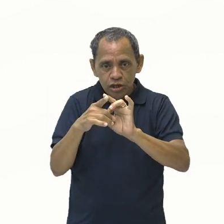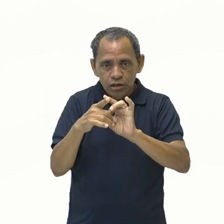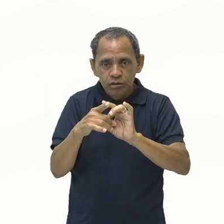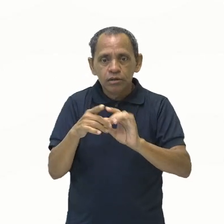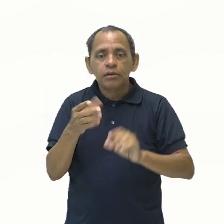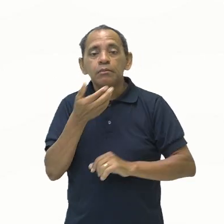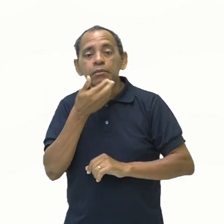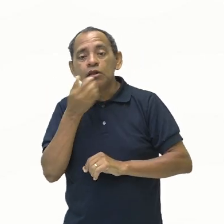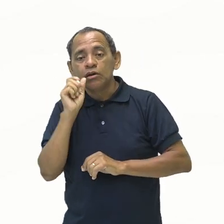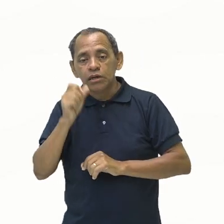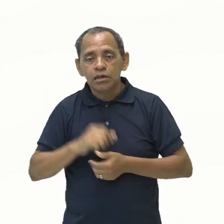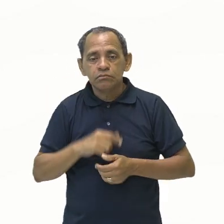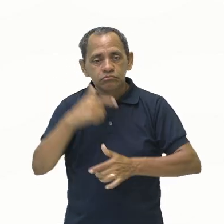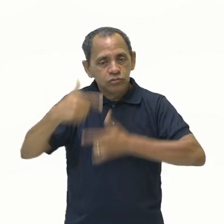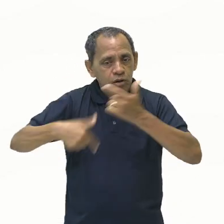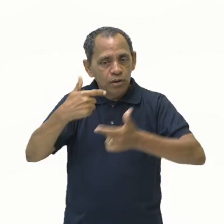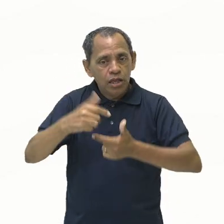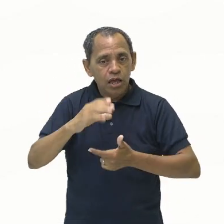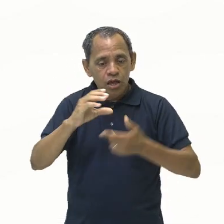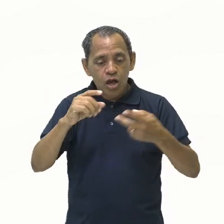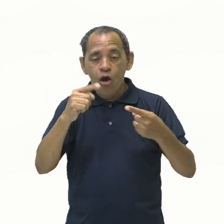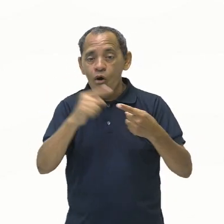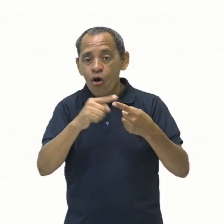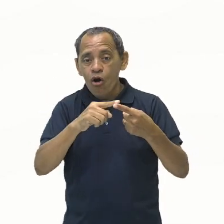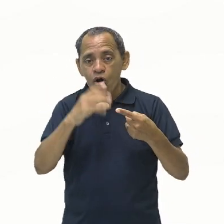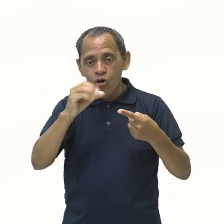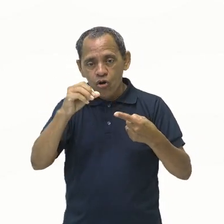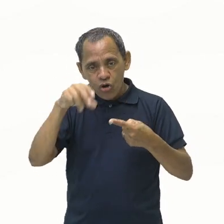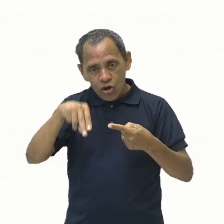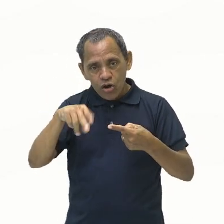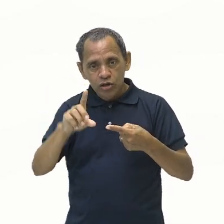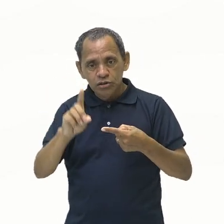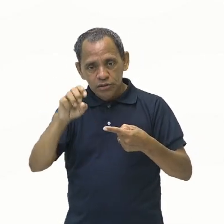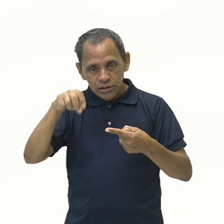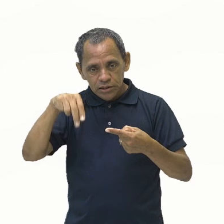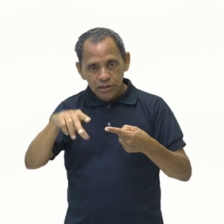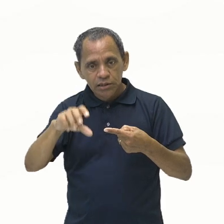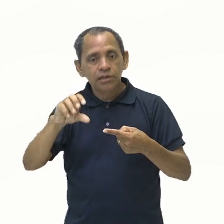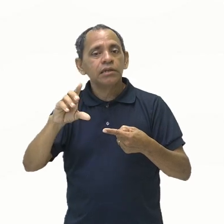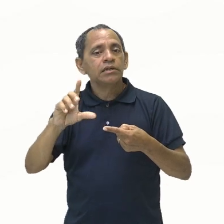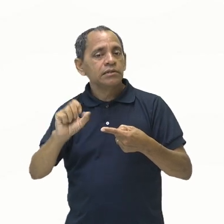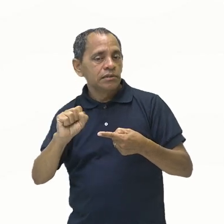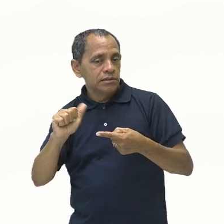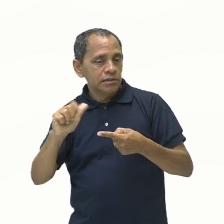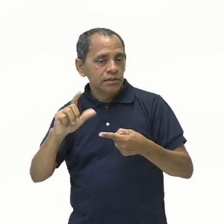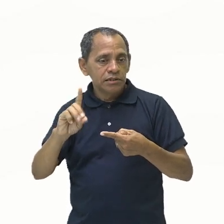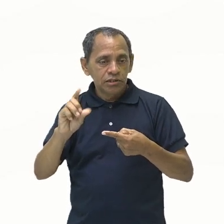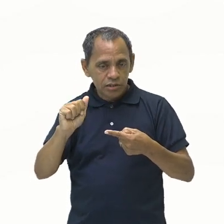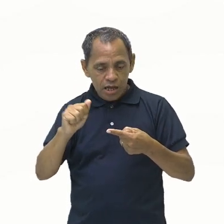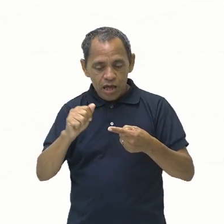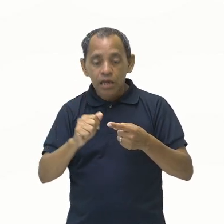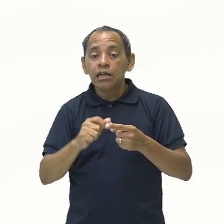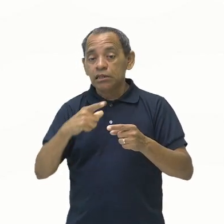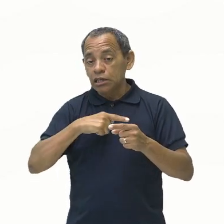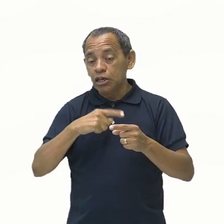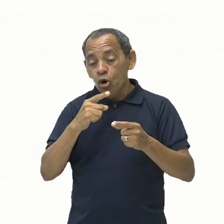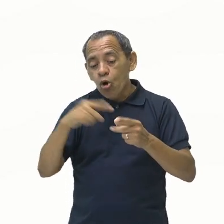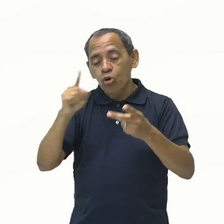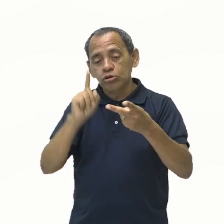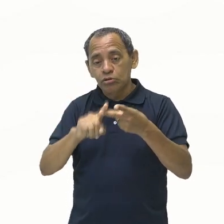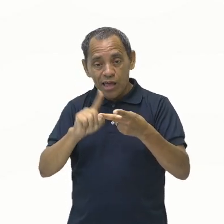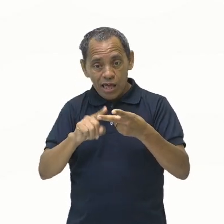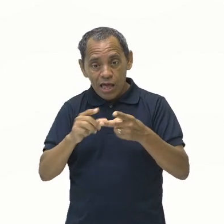uma outra fórmula, que é a fórmula em bastão. Essa fórmula em bastão consiste em